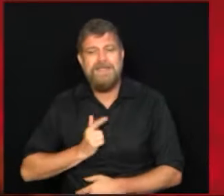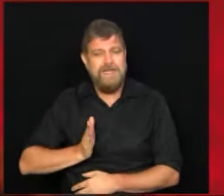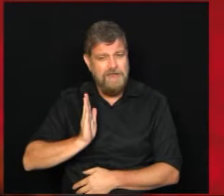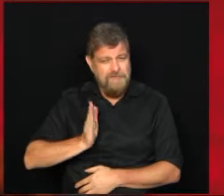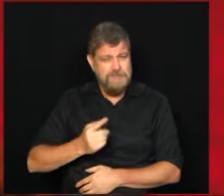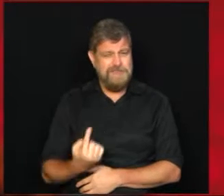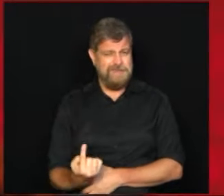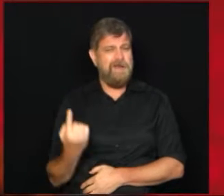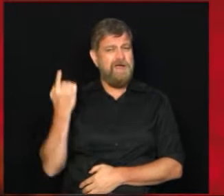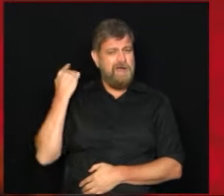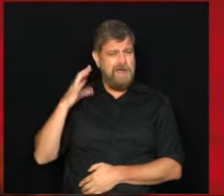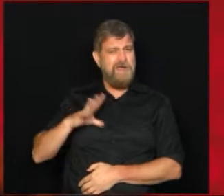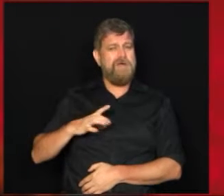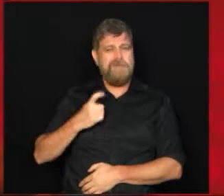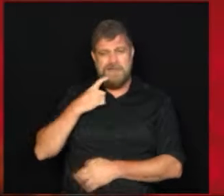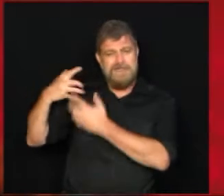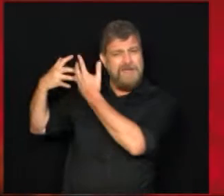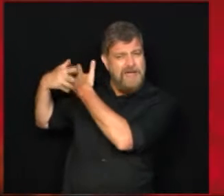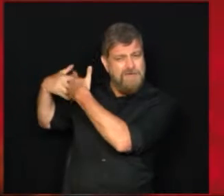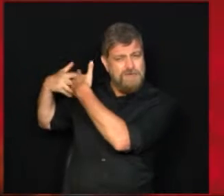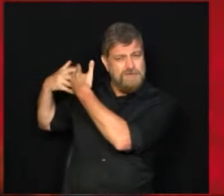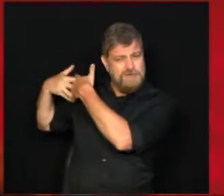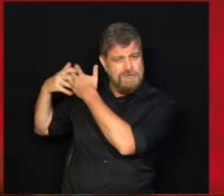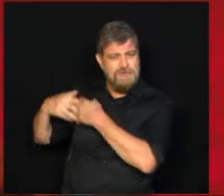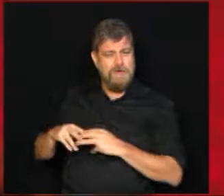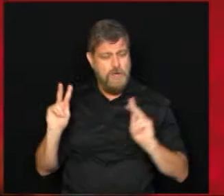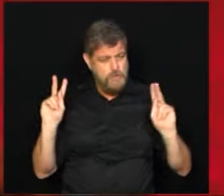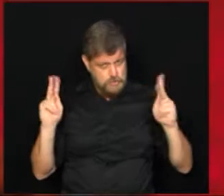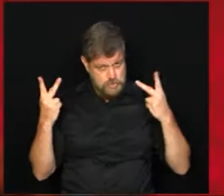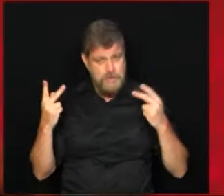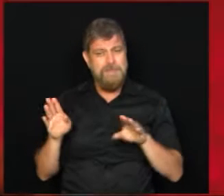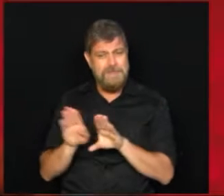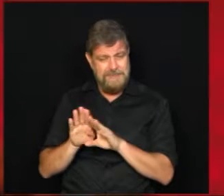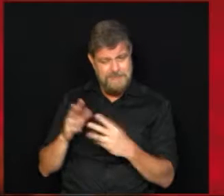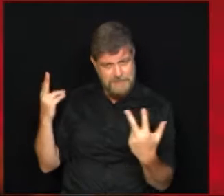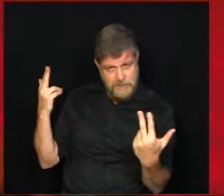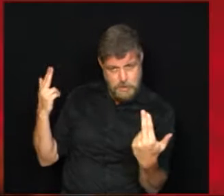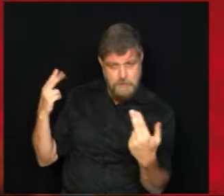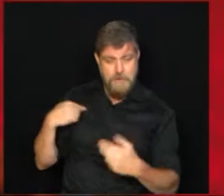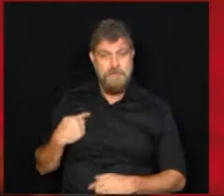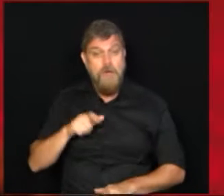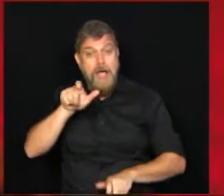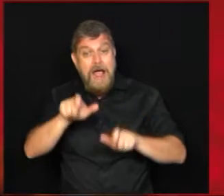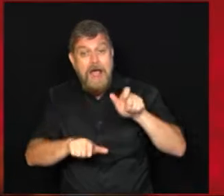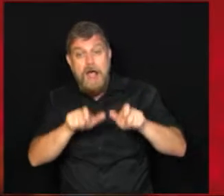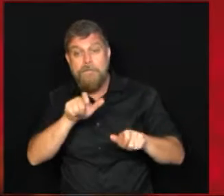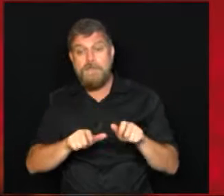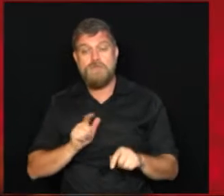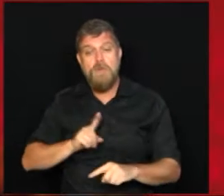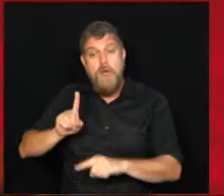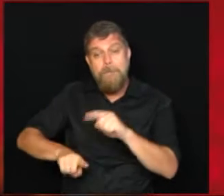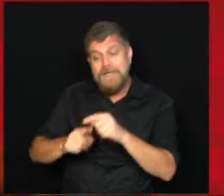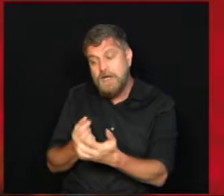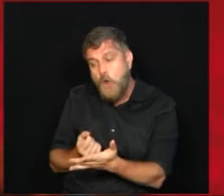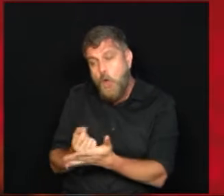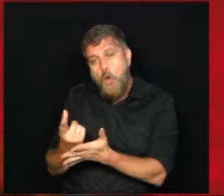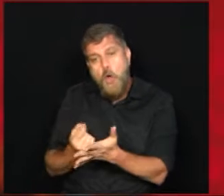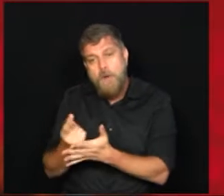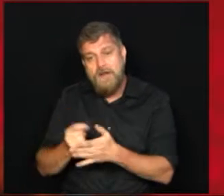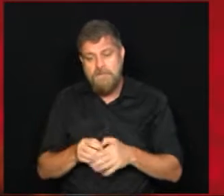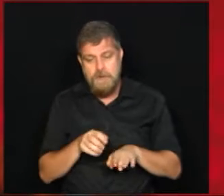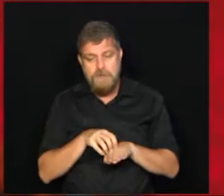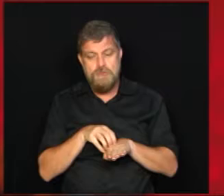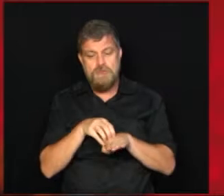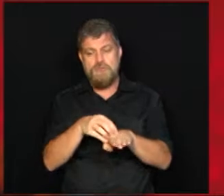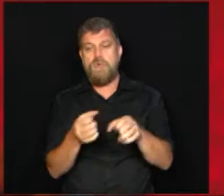momento que Campinas fez dessa forma alguns shoppings inclusive e as pessoas adquiriram essa compra até sem